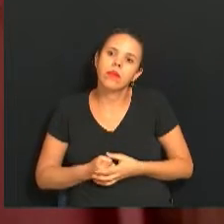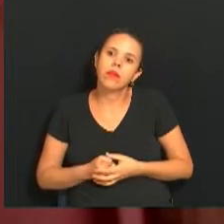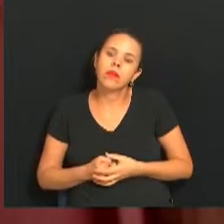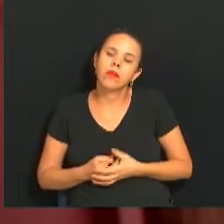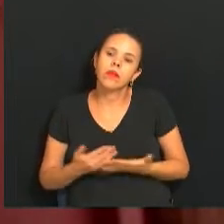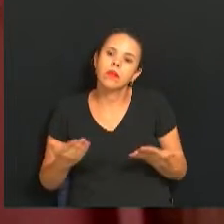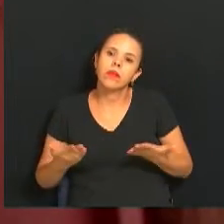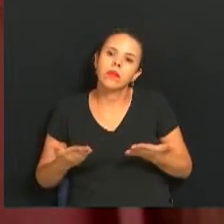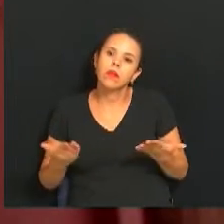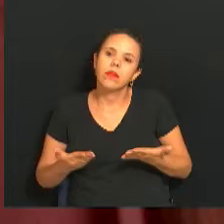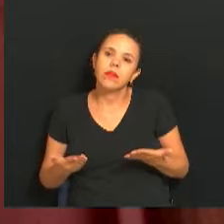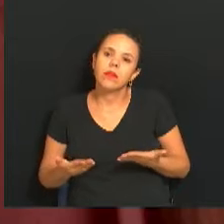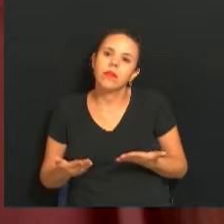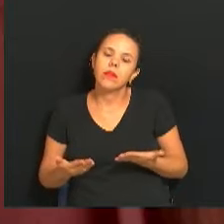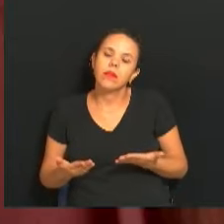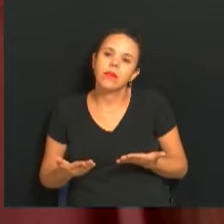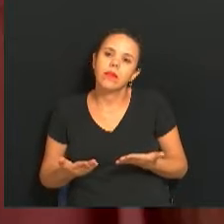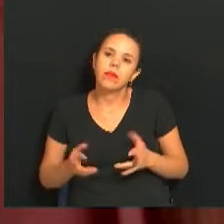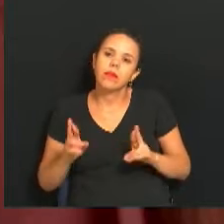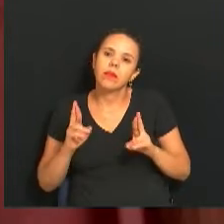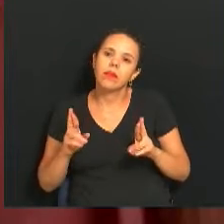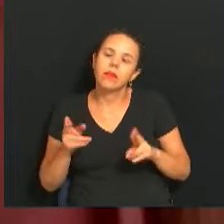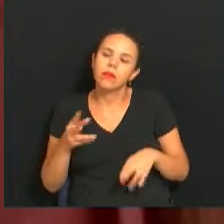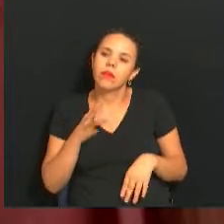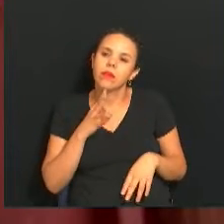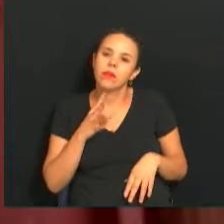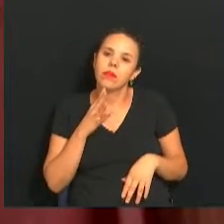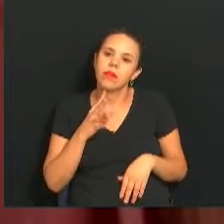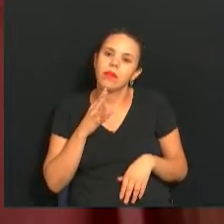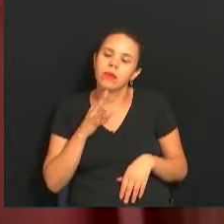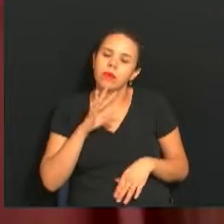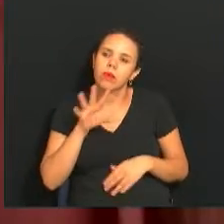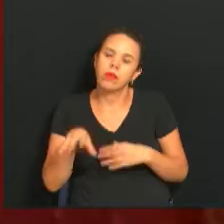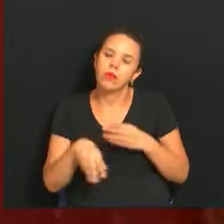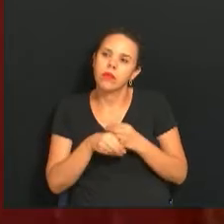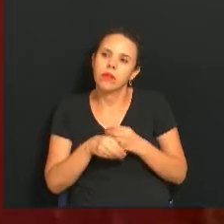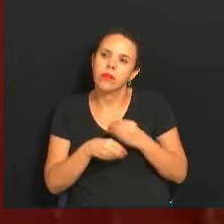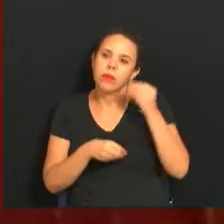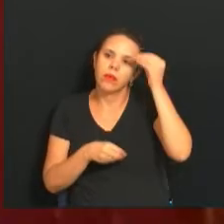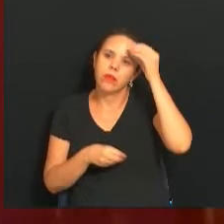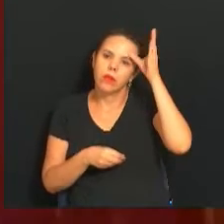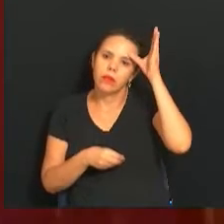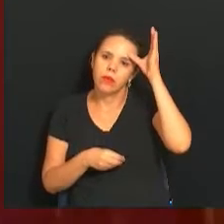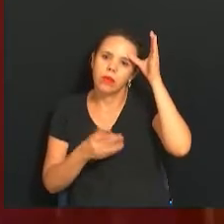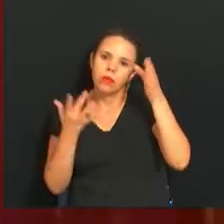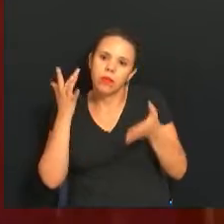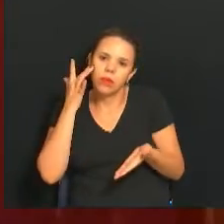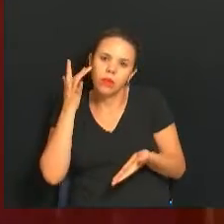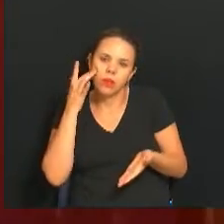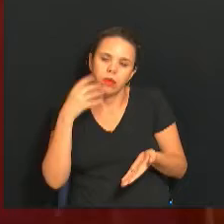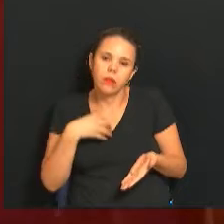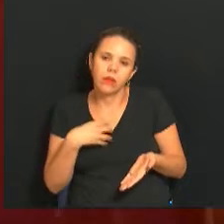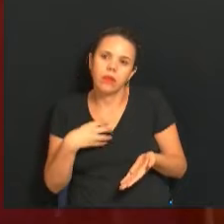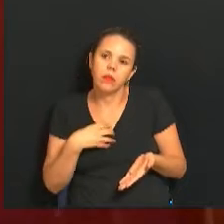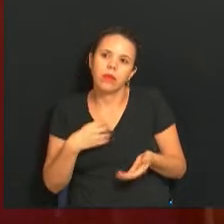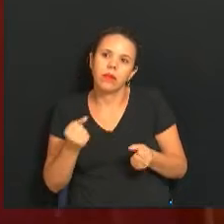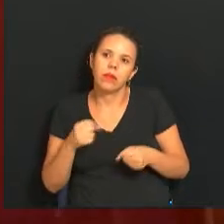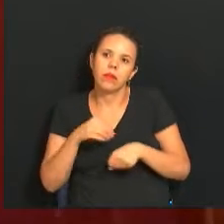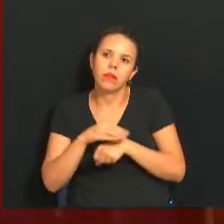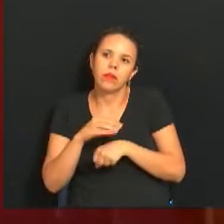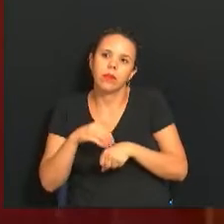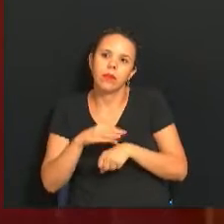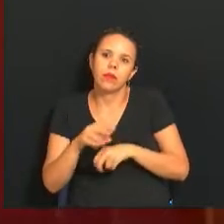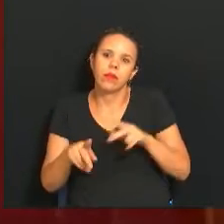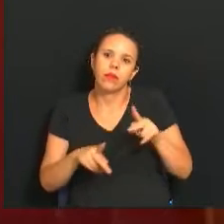agora a minha expectativa é conhecer, agregar mais conhecimento. Eu acho que é a forma da gente poder passar para a